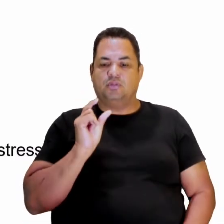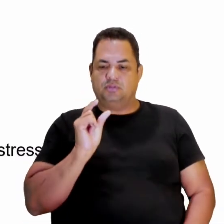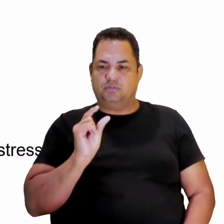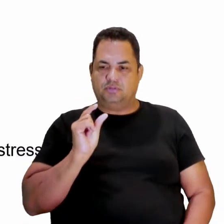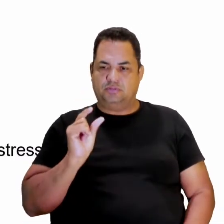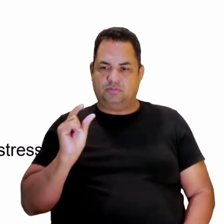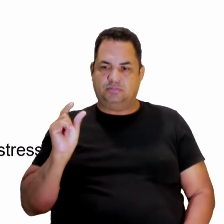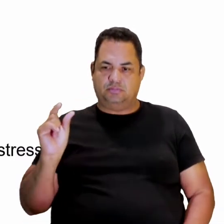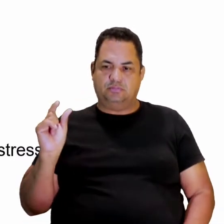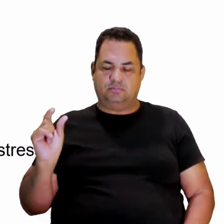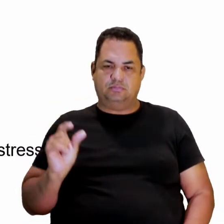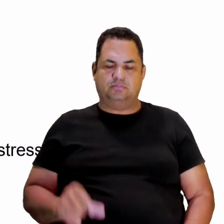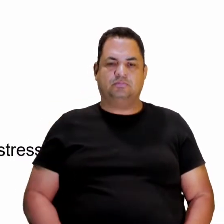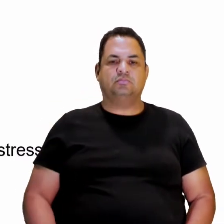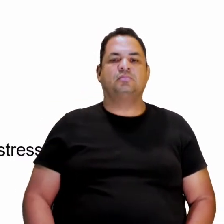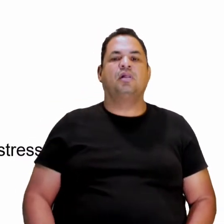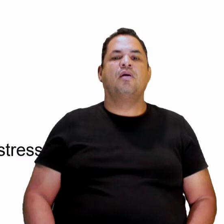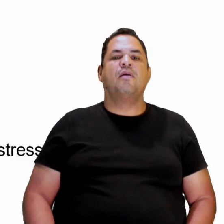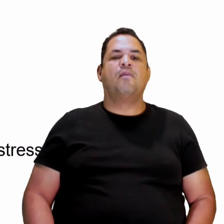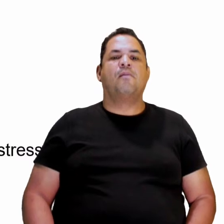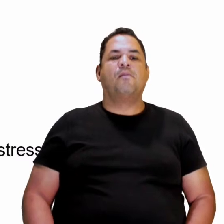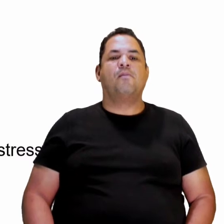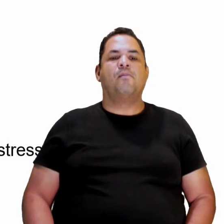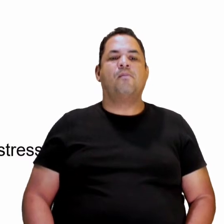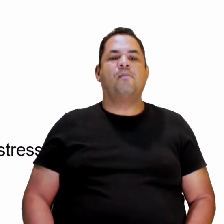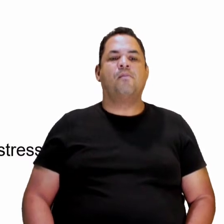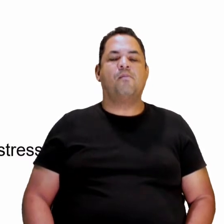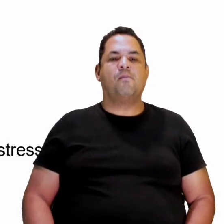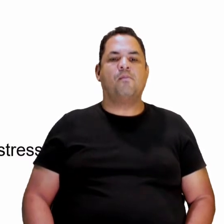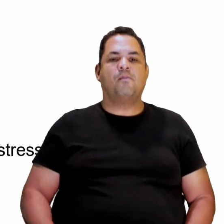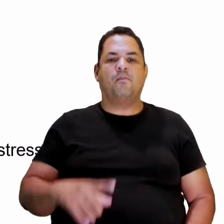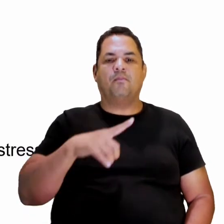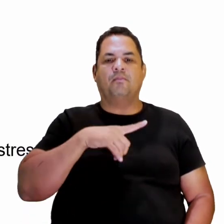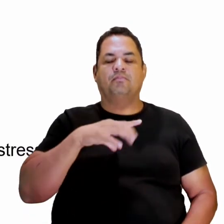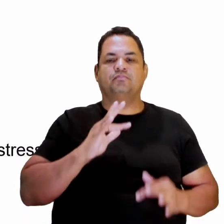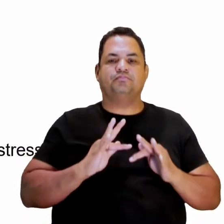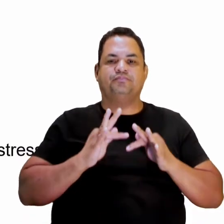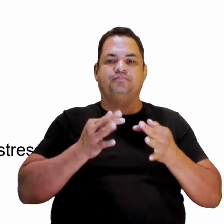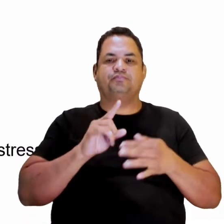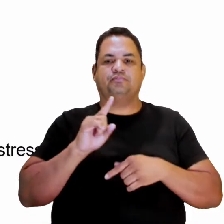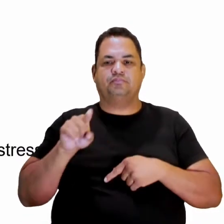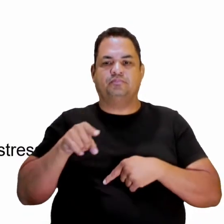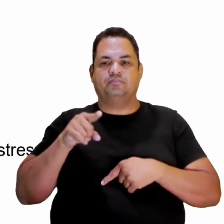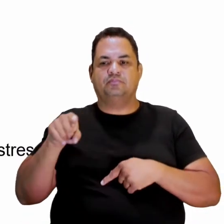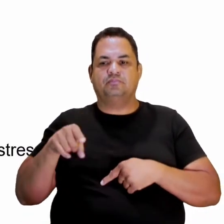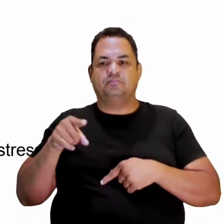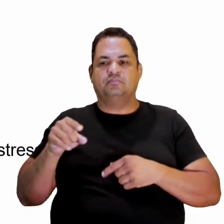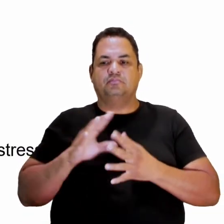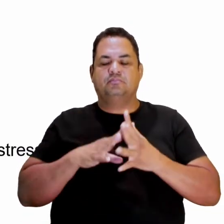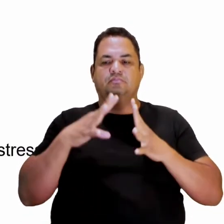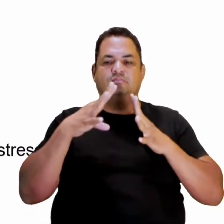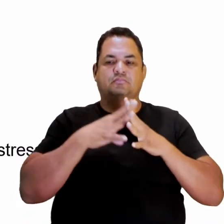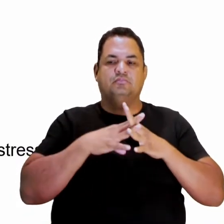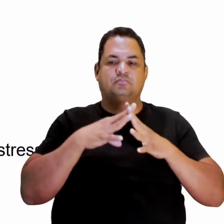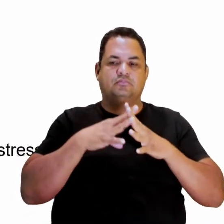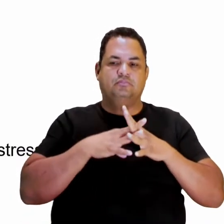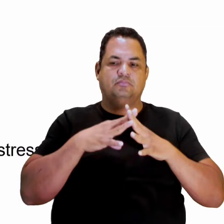só. Então, esses verbos de uma sílaba, verbos que terminam na sequência. Que sequência é